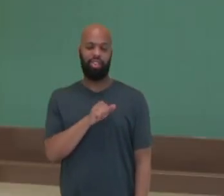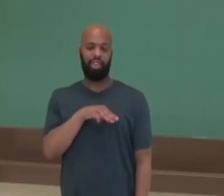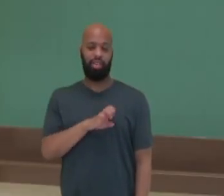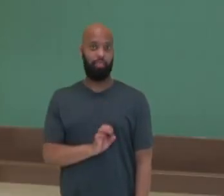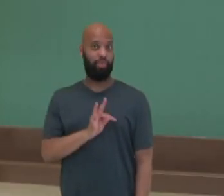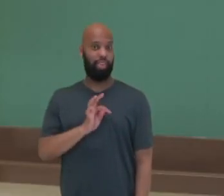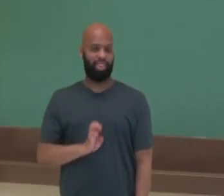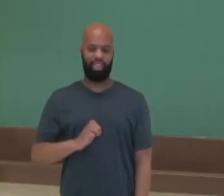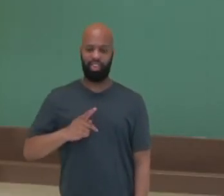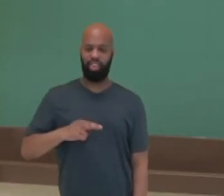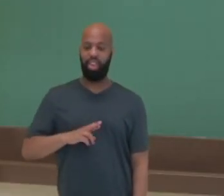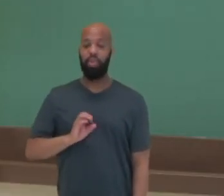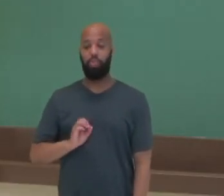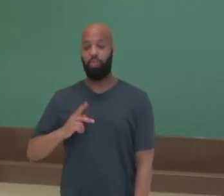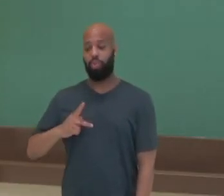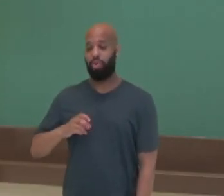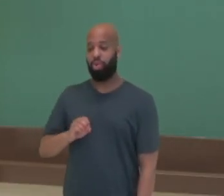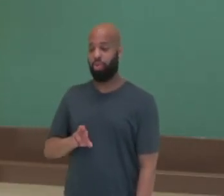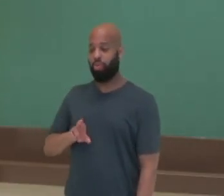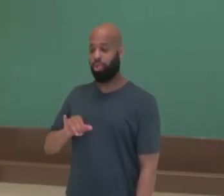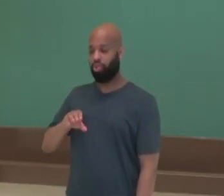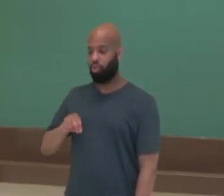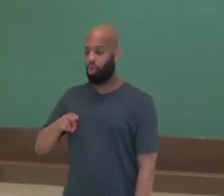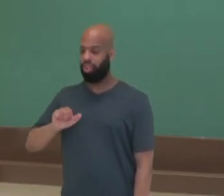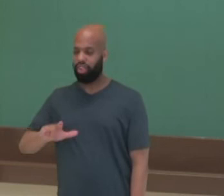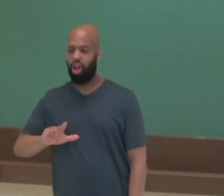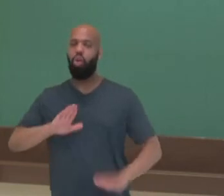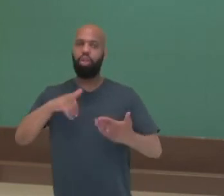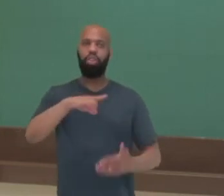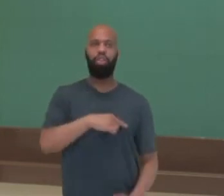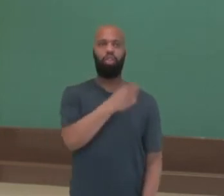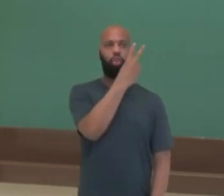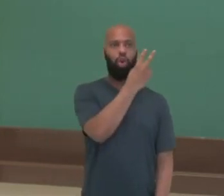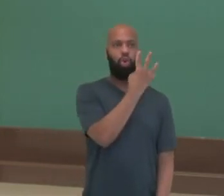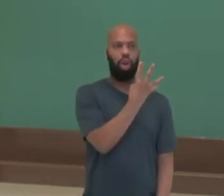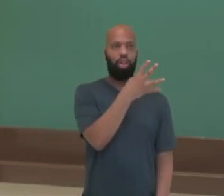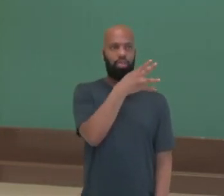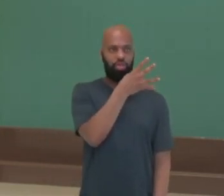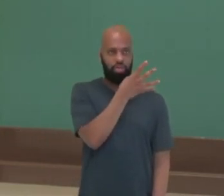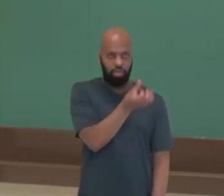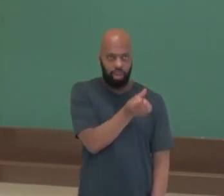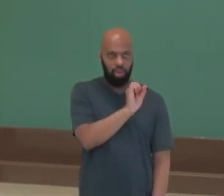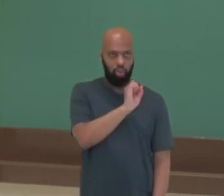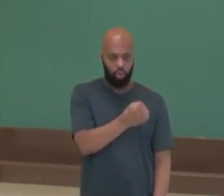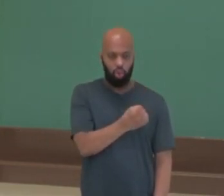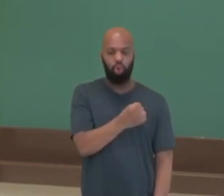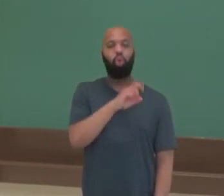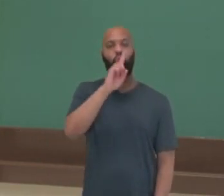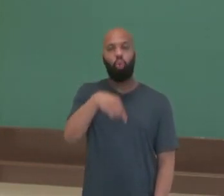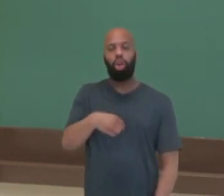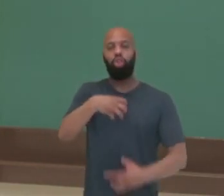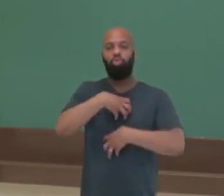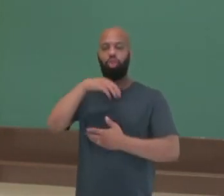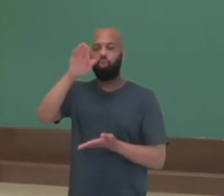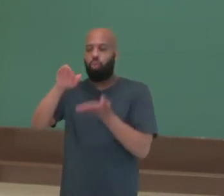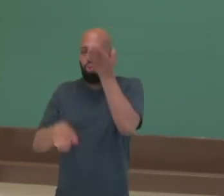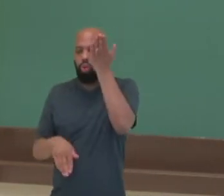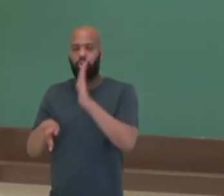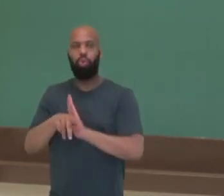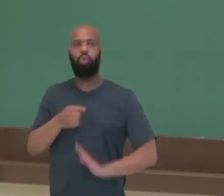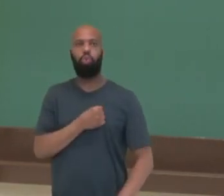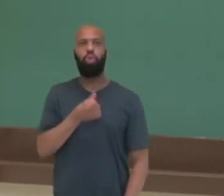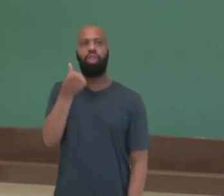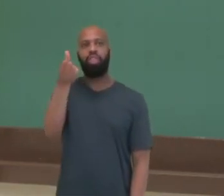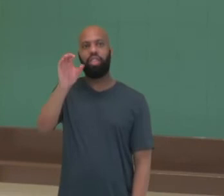os números 2, 4, 6 e 8 são inversamente proporcionais aos números 60, 30, 20